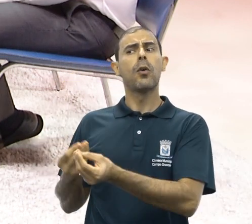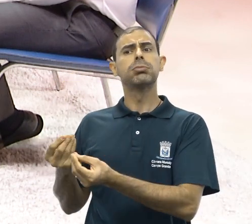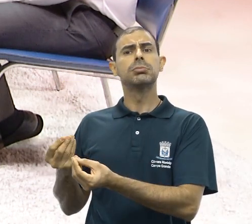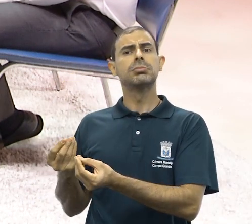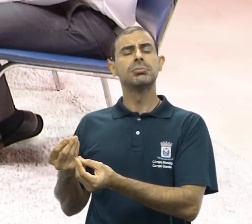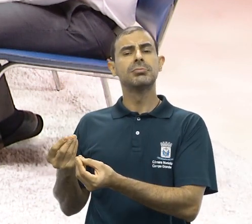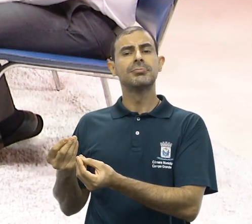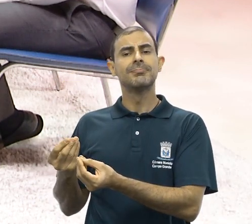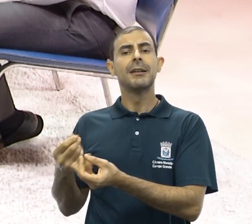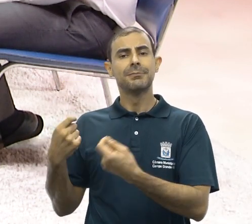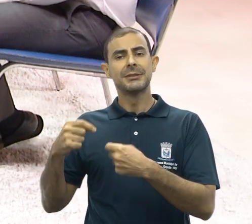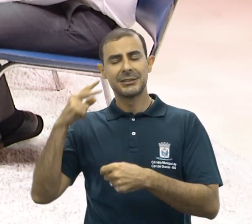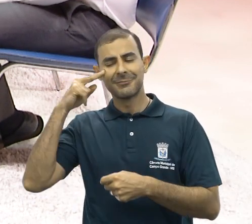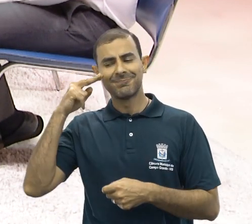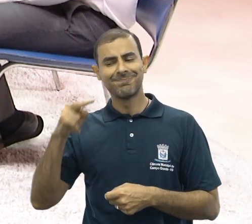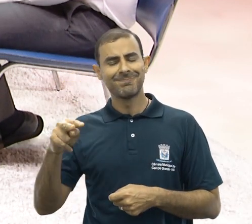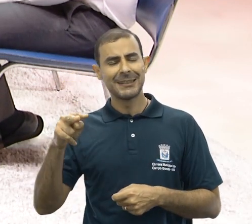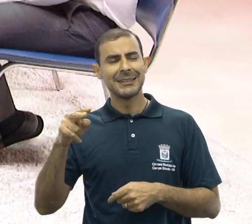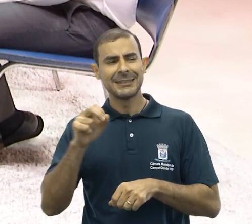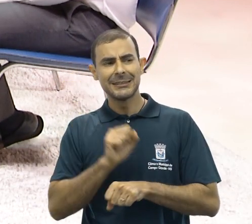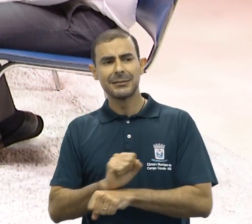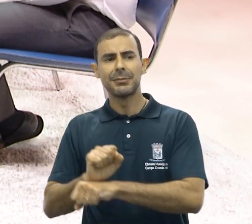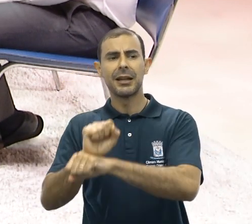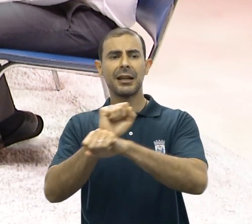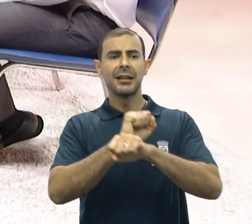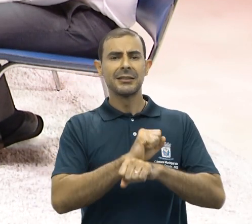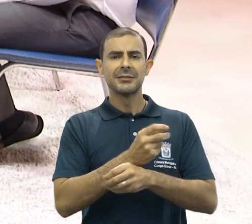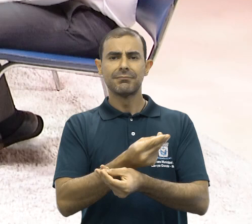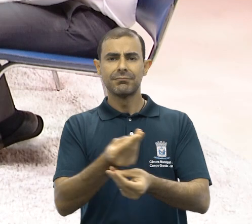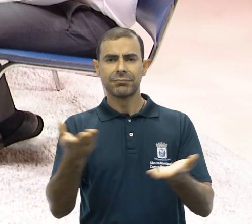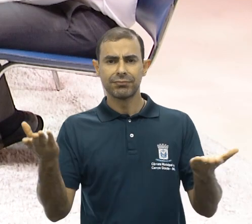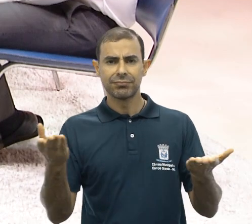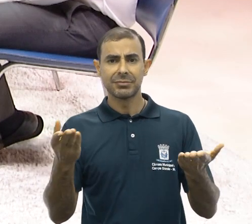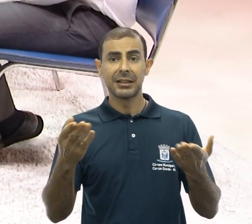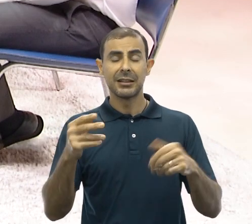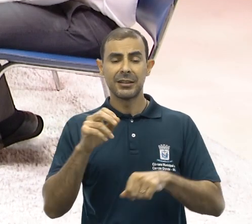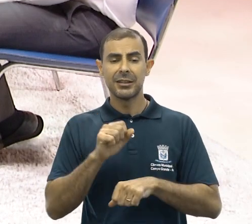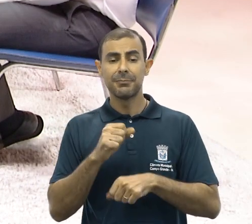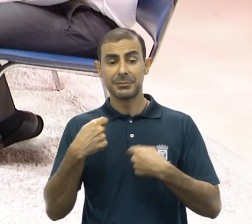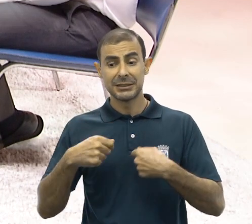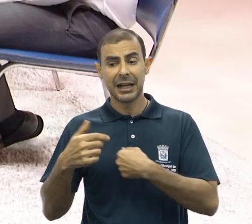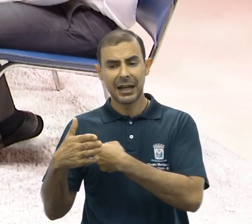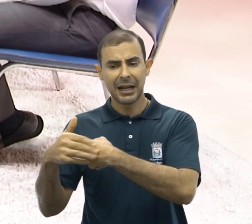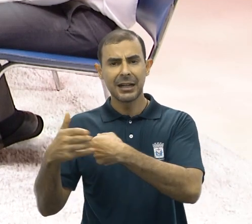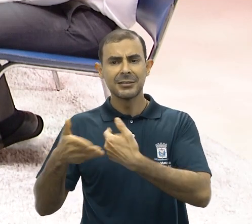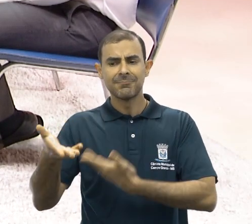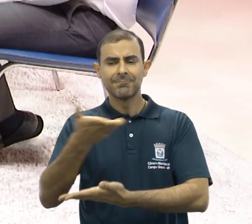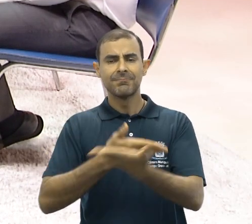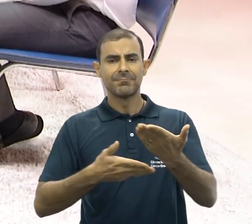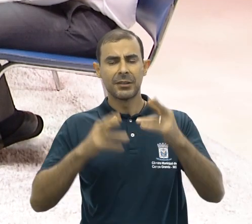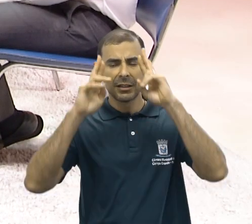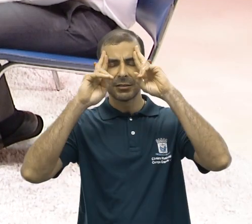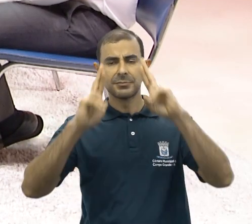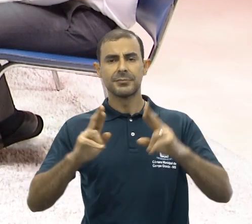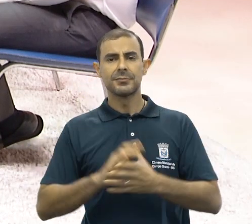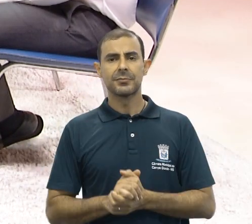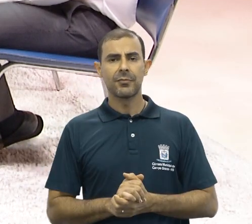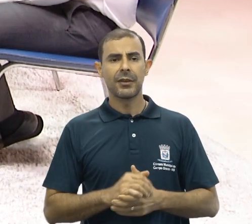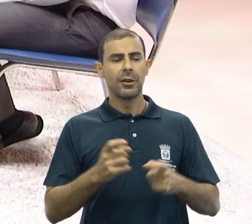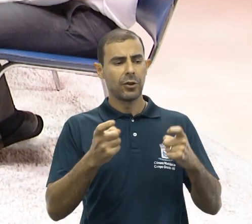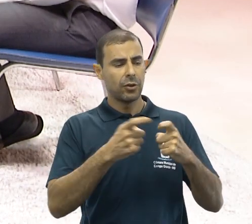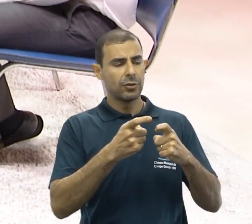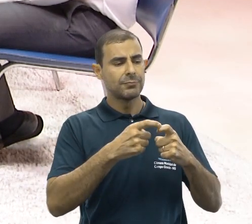esse olhar de esperança, esse olhar solidário, esse olhar de caridoso que nós precisamos de respeito. Então,